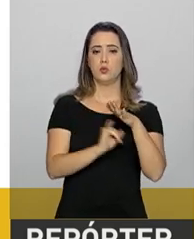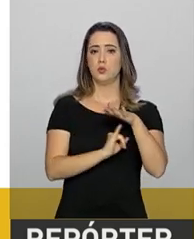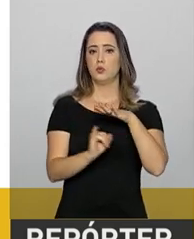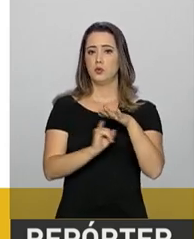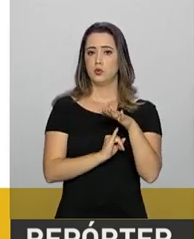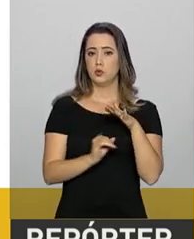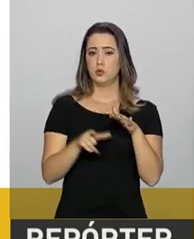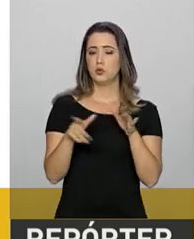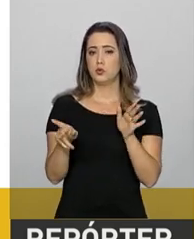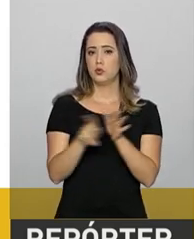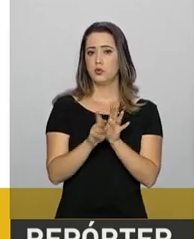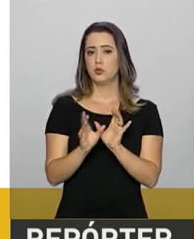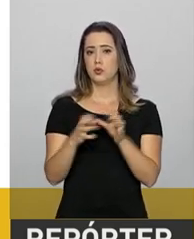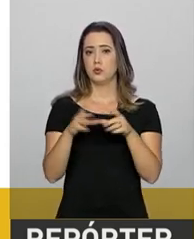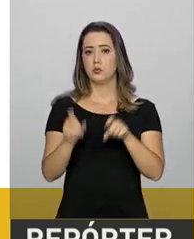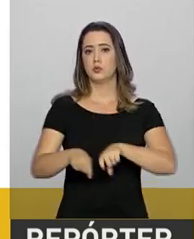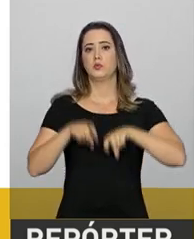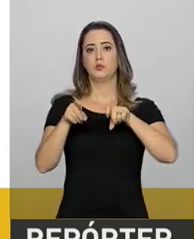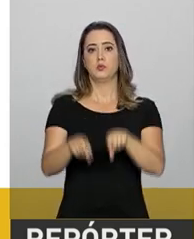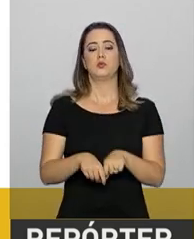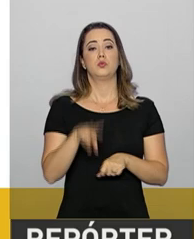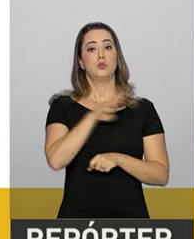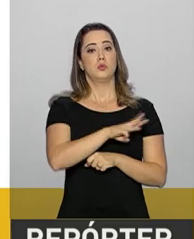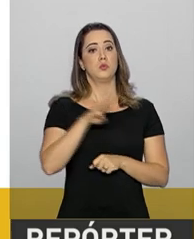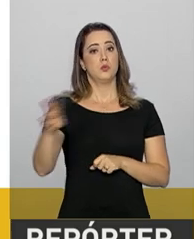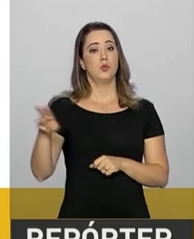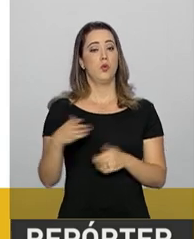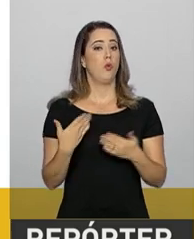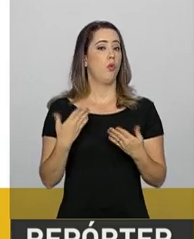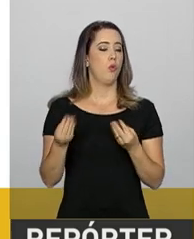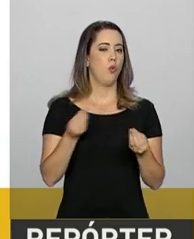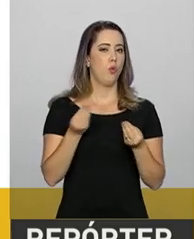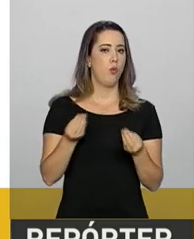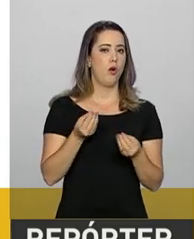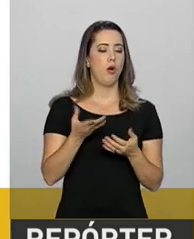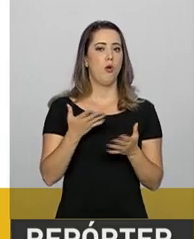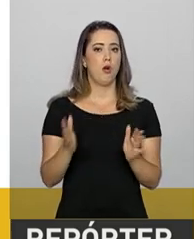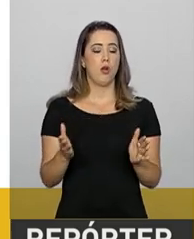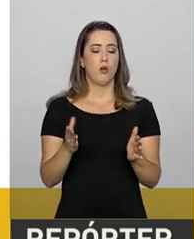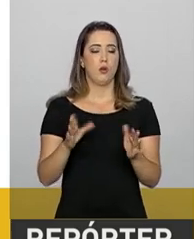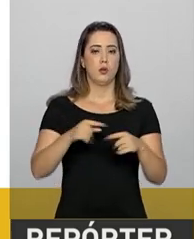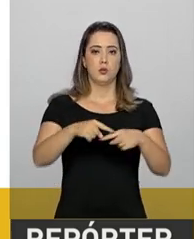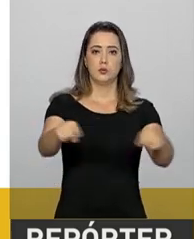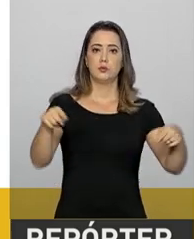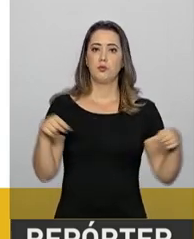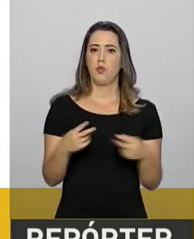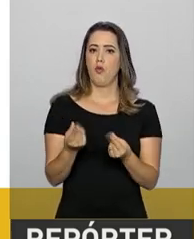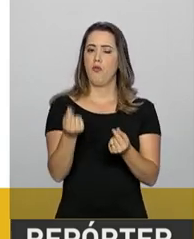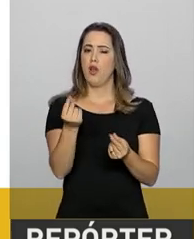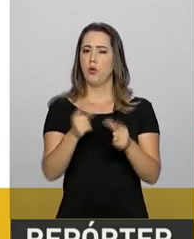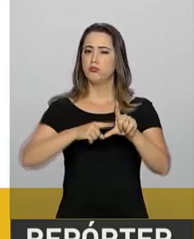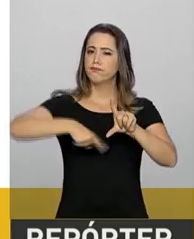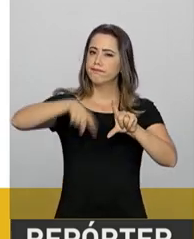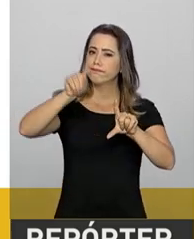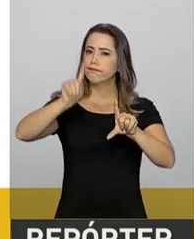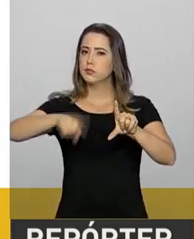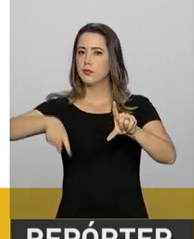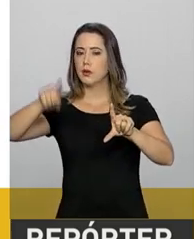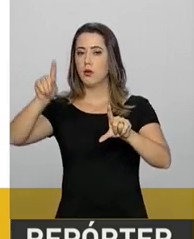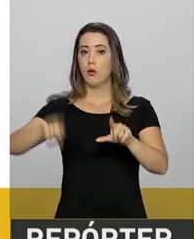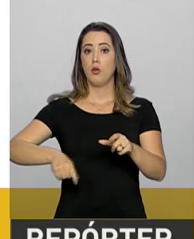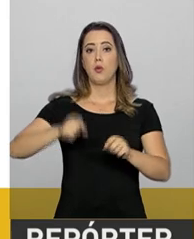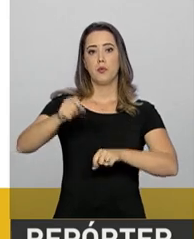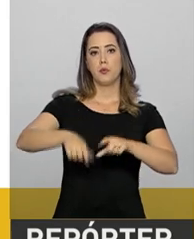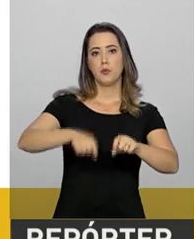setor no portal vão estar disponíveis dados como estoques públicos preços agropecuários custos de produção armazenagem